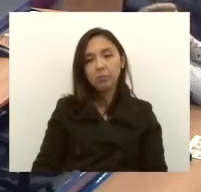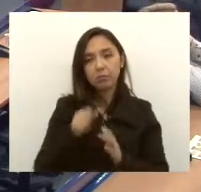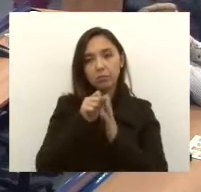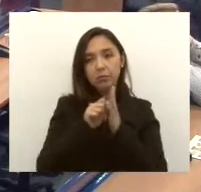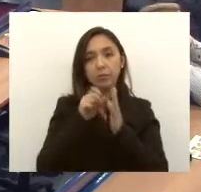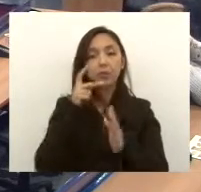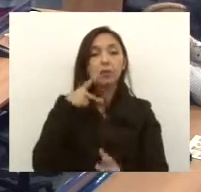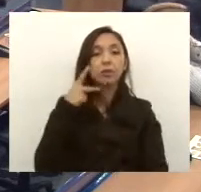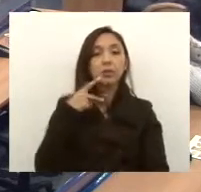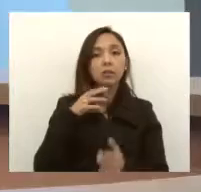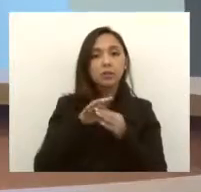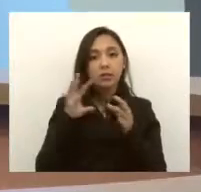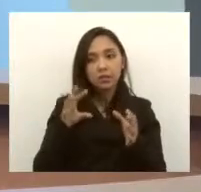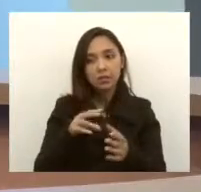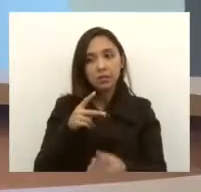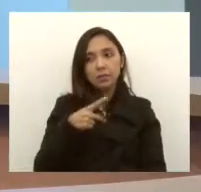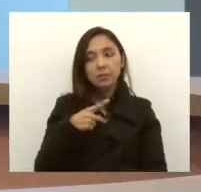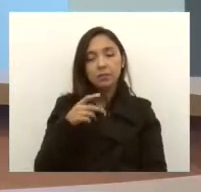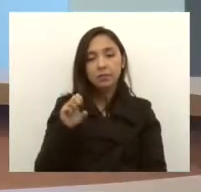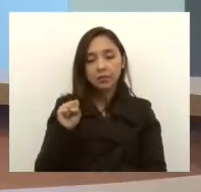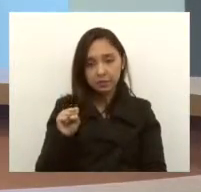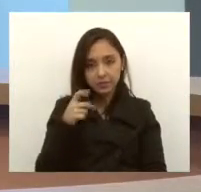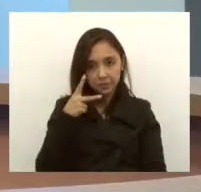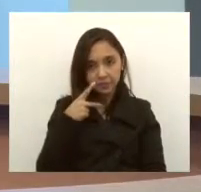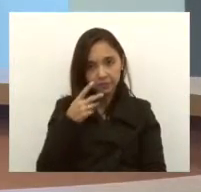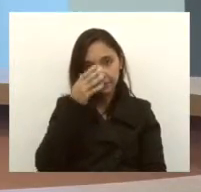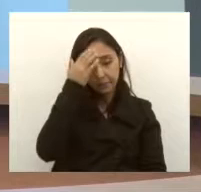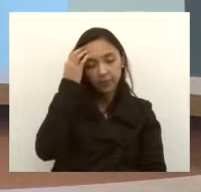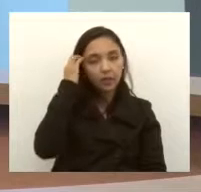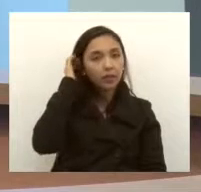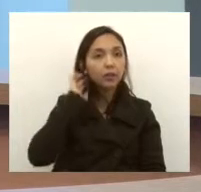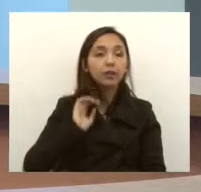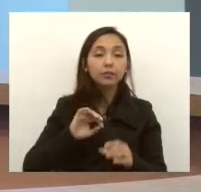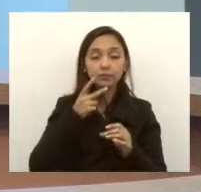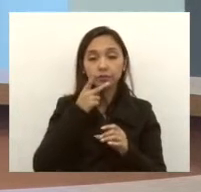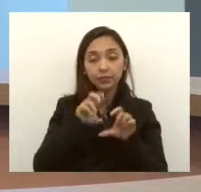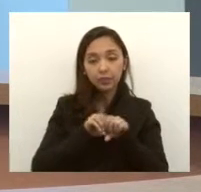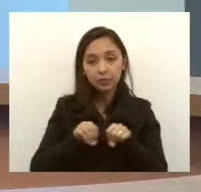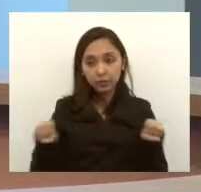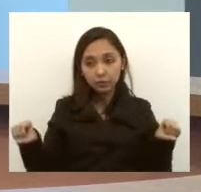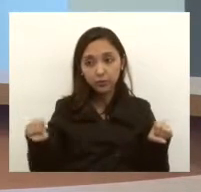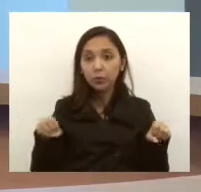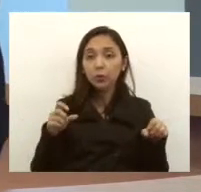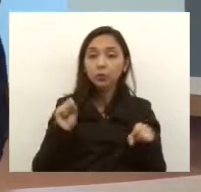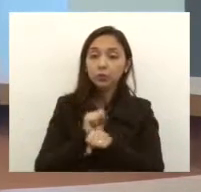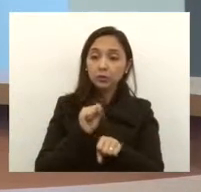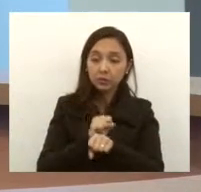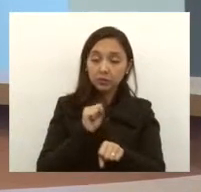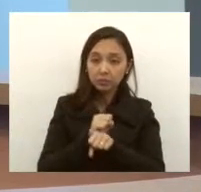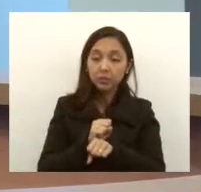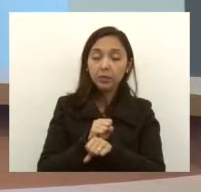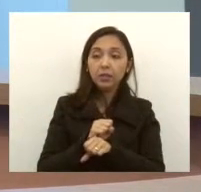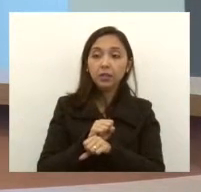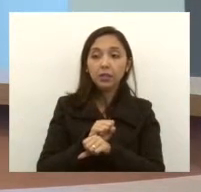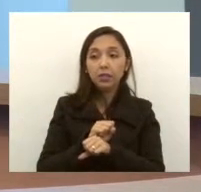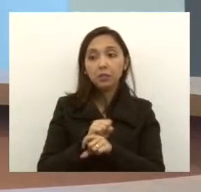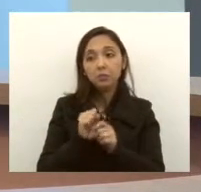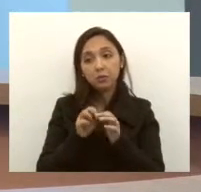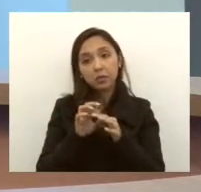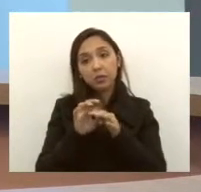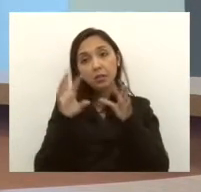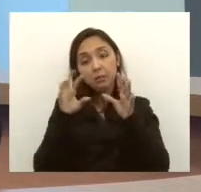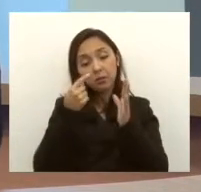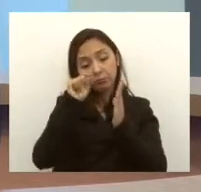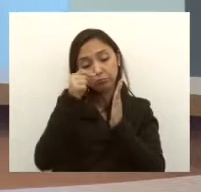pela liderança do PSDC. Pela liderança do partido, vereador. Eu vou falar sobre esgoto, mas também esperei essa parte da sessão, que eu estava esperando que fosse deliberado todos